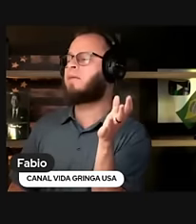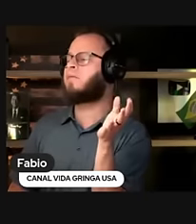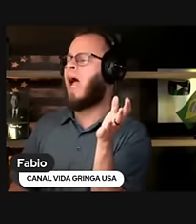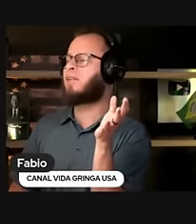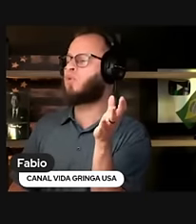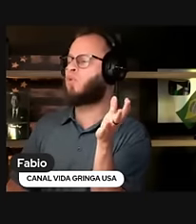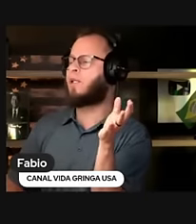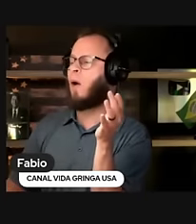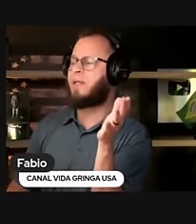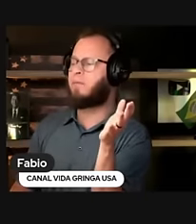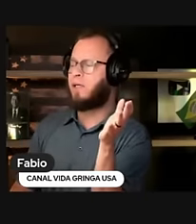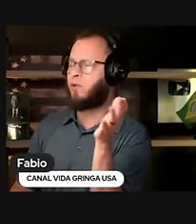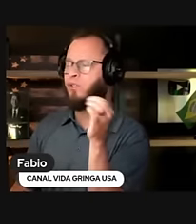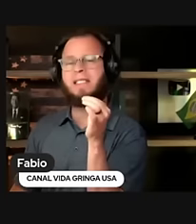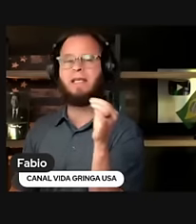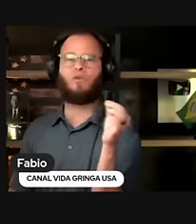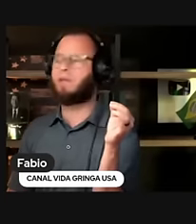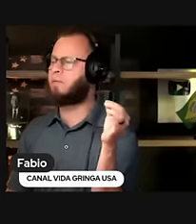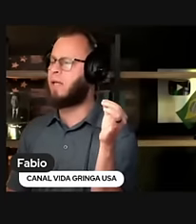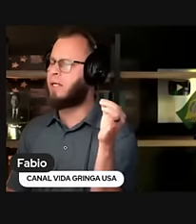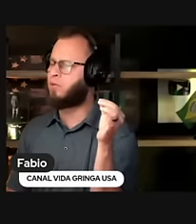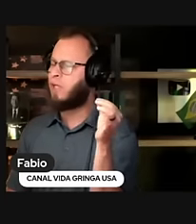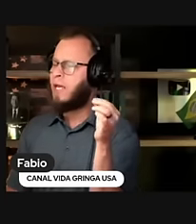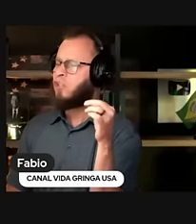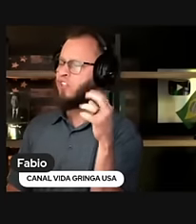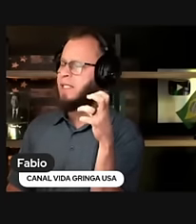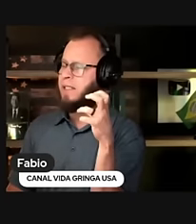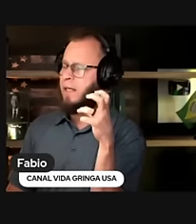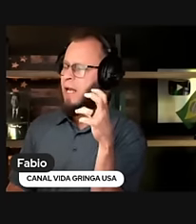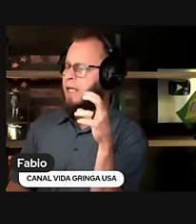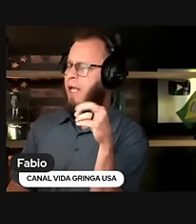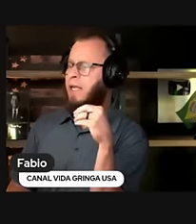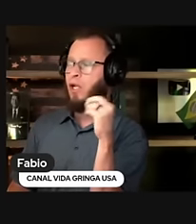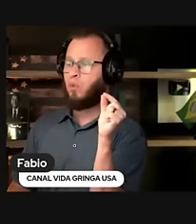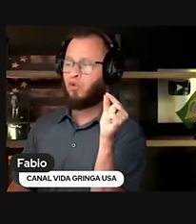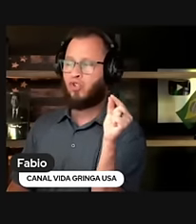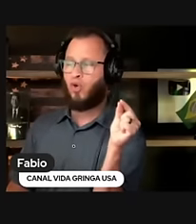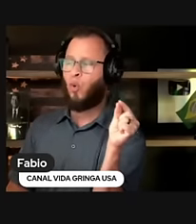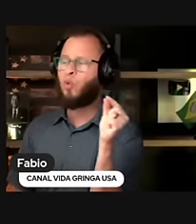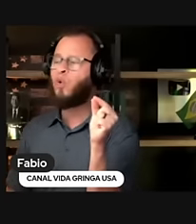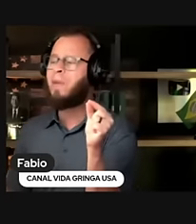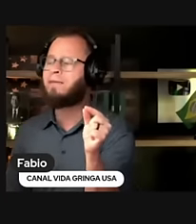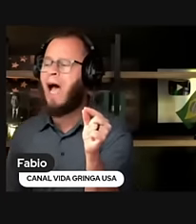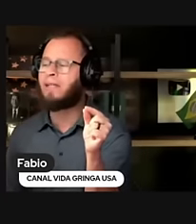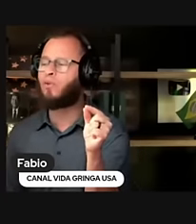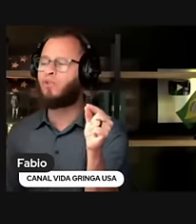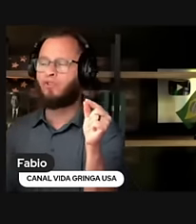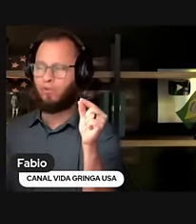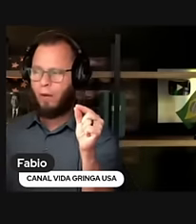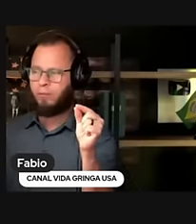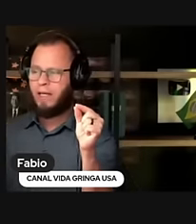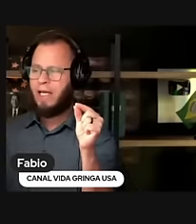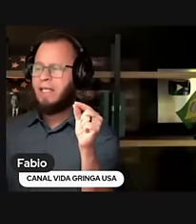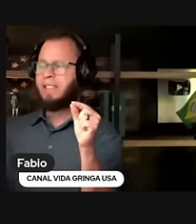respeitado jornal britânico de 180 anos disse quem em um segundo mandato de